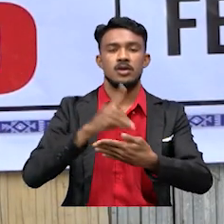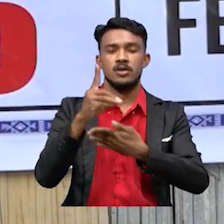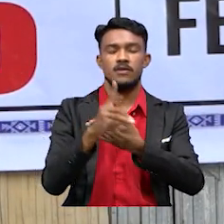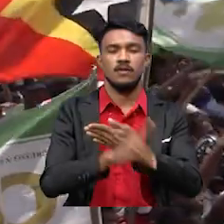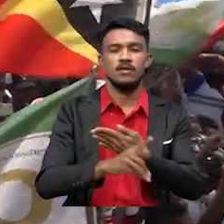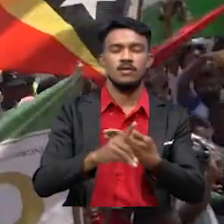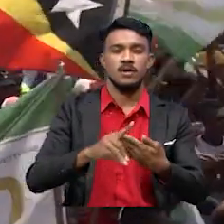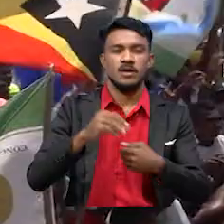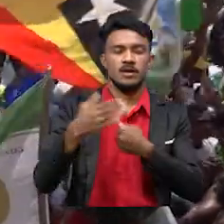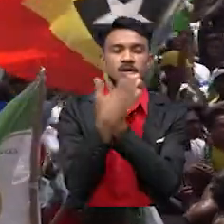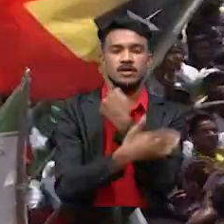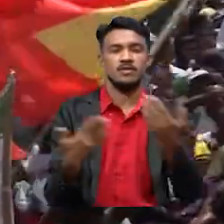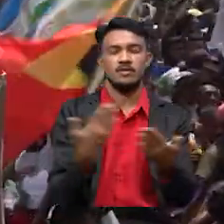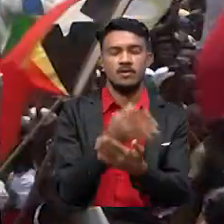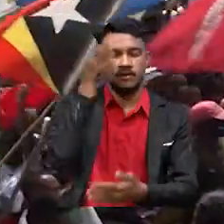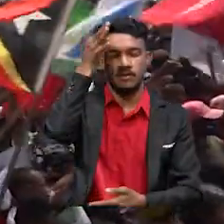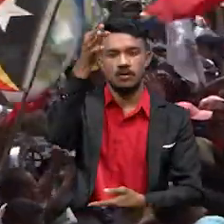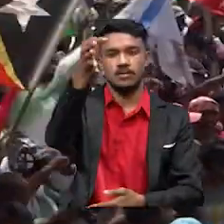e futuro.